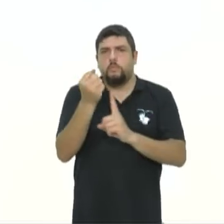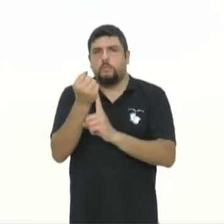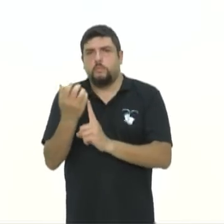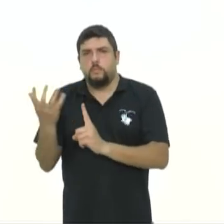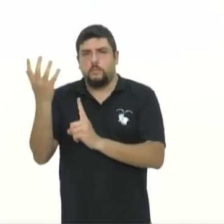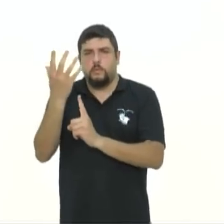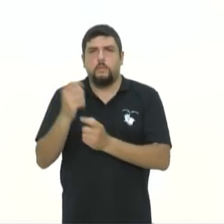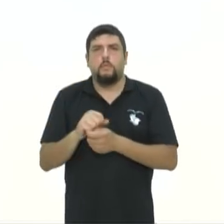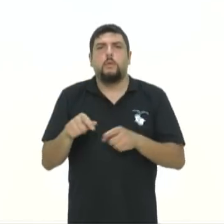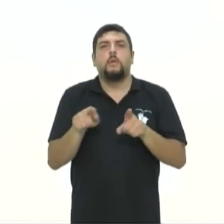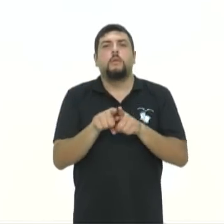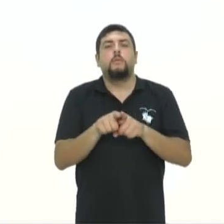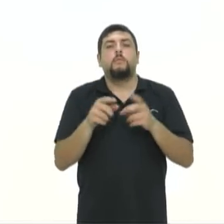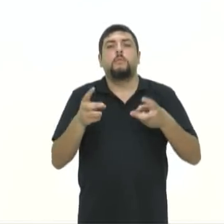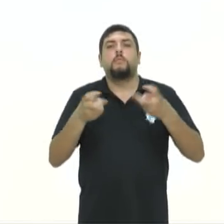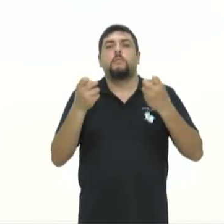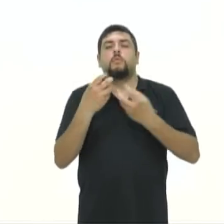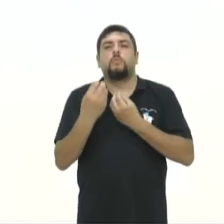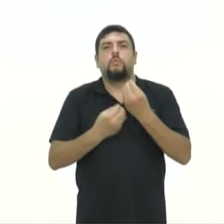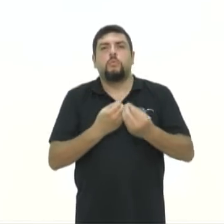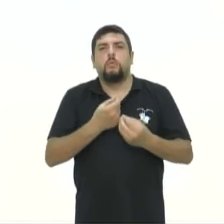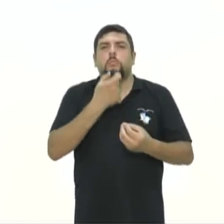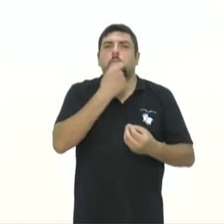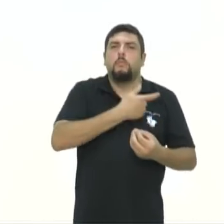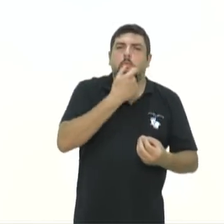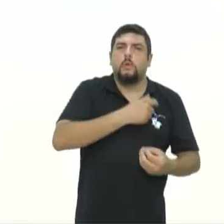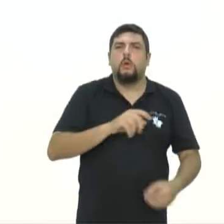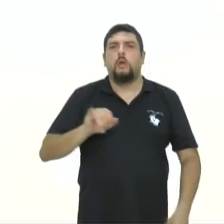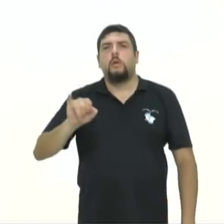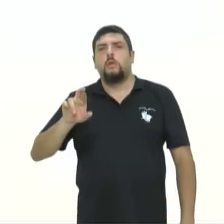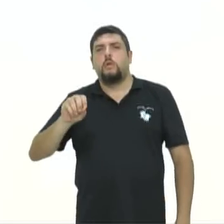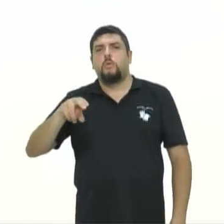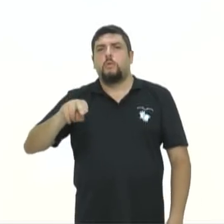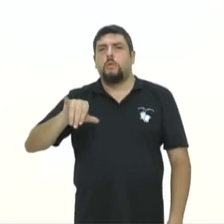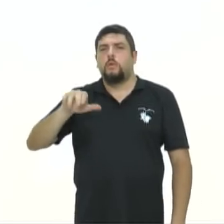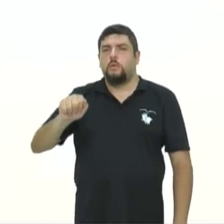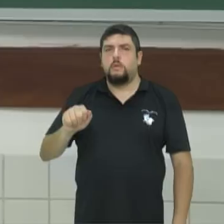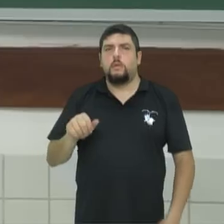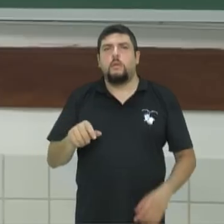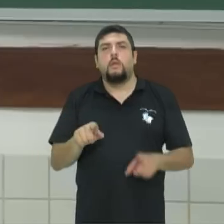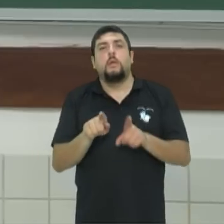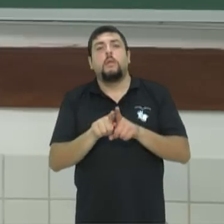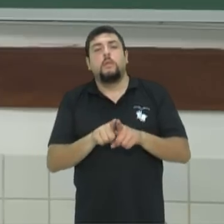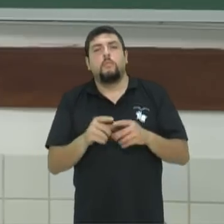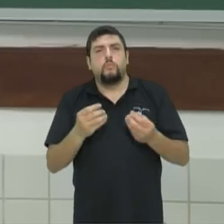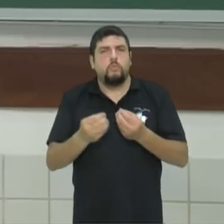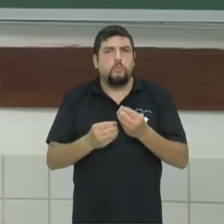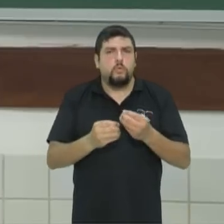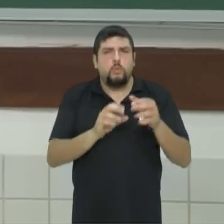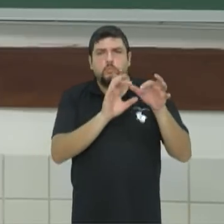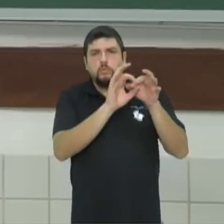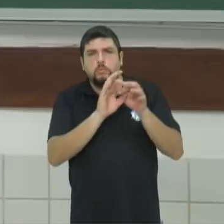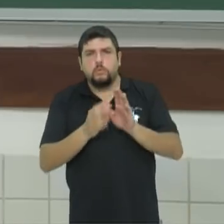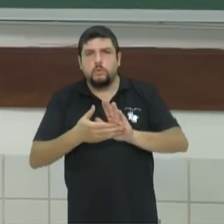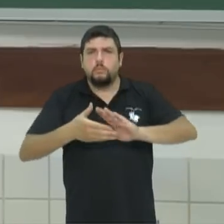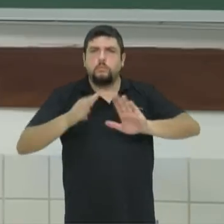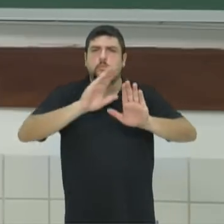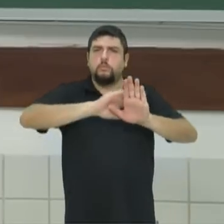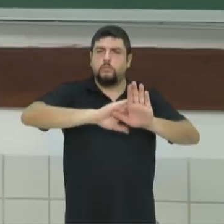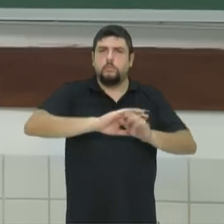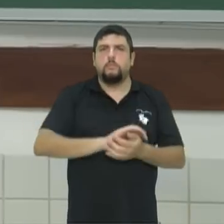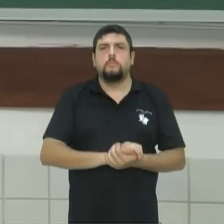textos, identificando elementos de humor e ironia, e fizemos inferência de informações implícitas nos textos